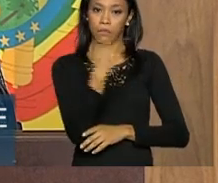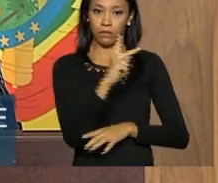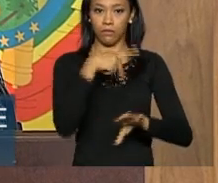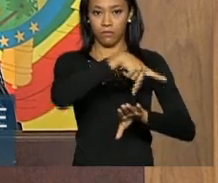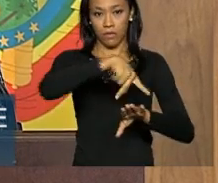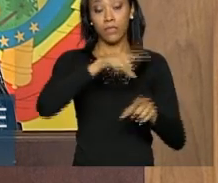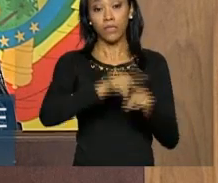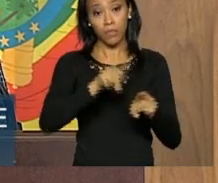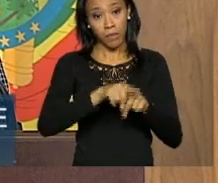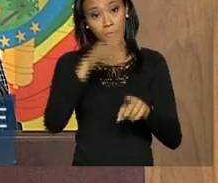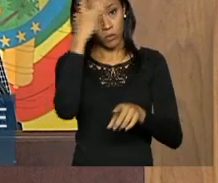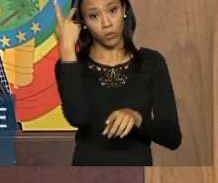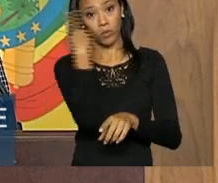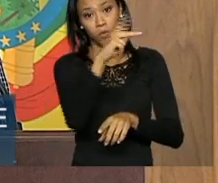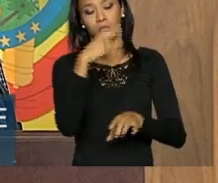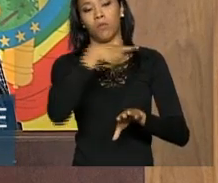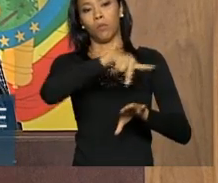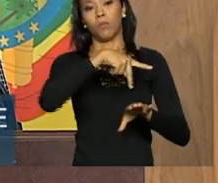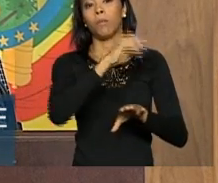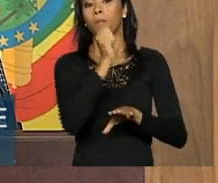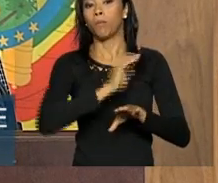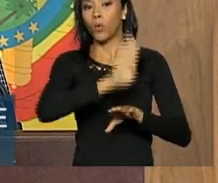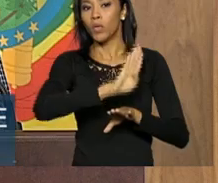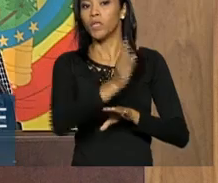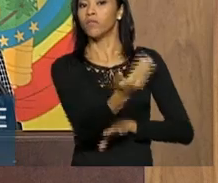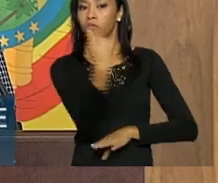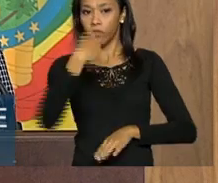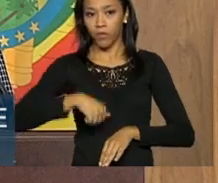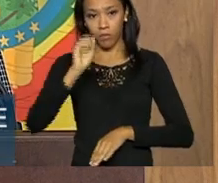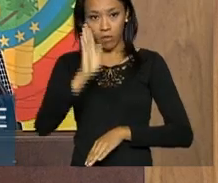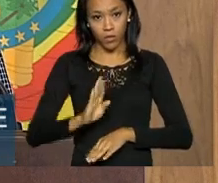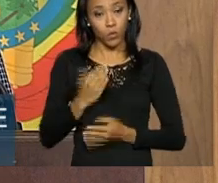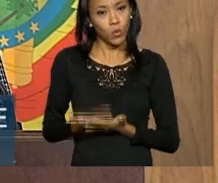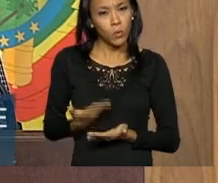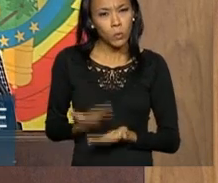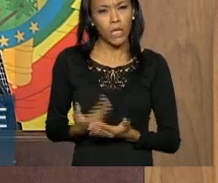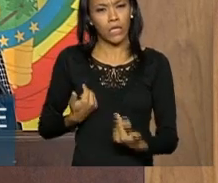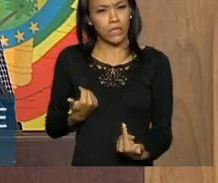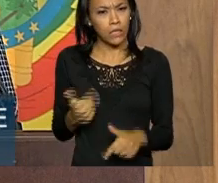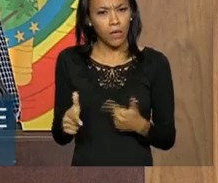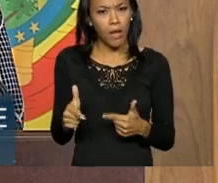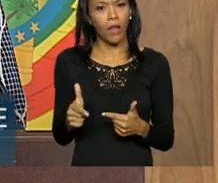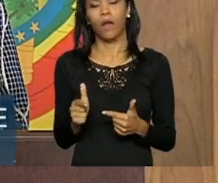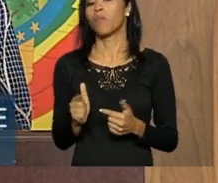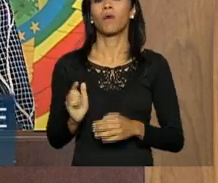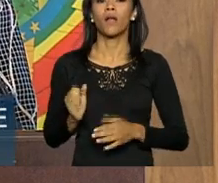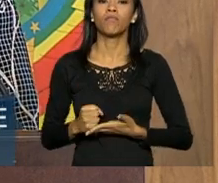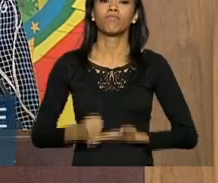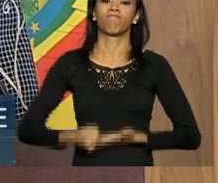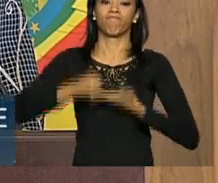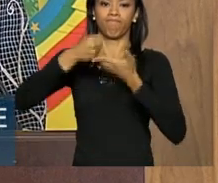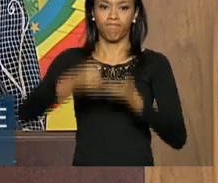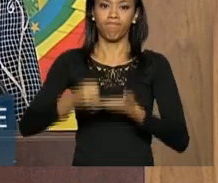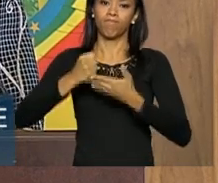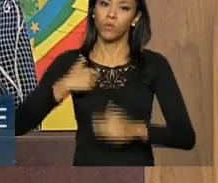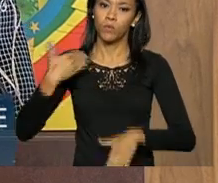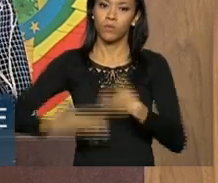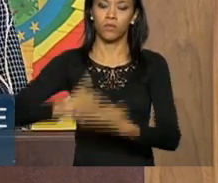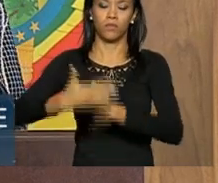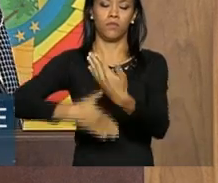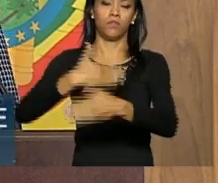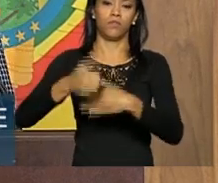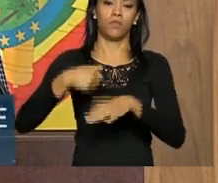e bolivianos estudando e trabalhando no Brasil para o desenvolvimento de nosso país